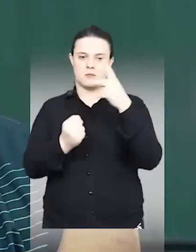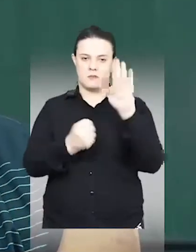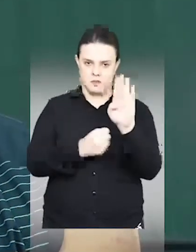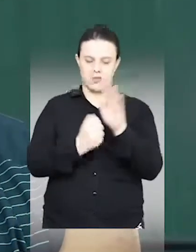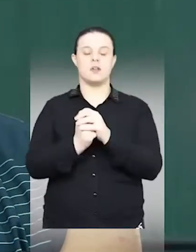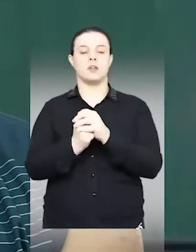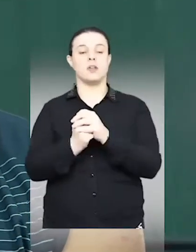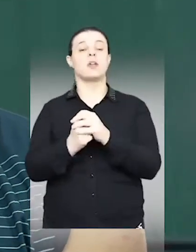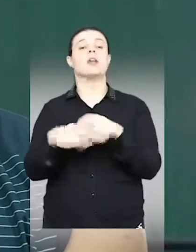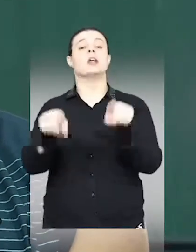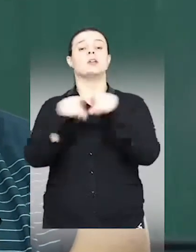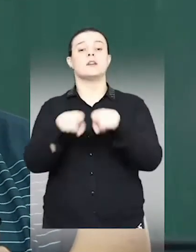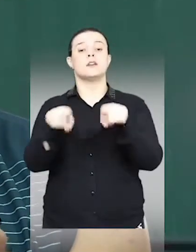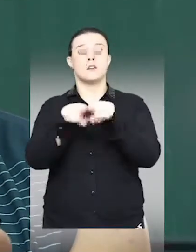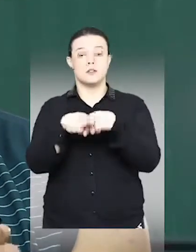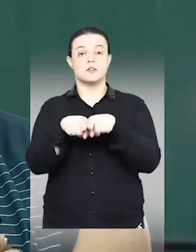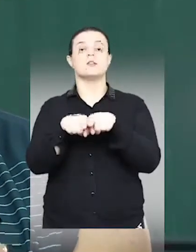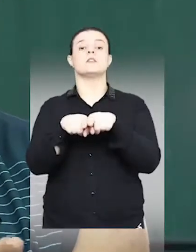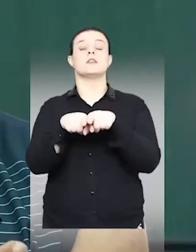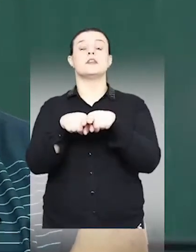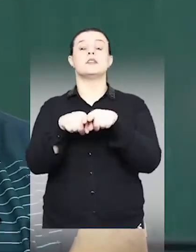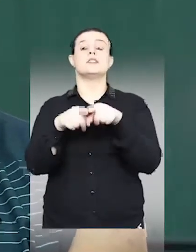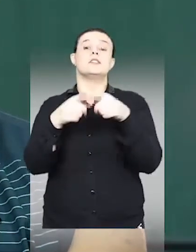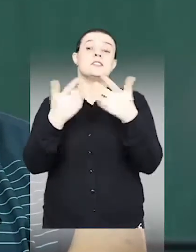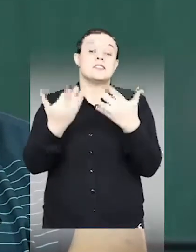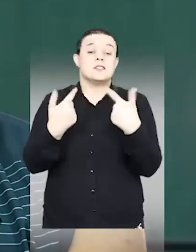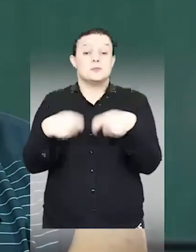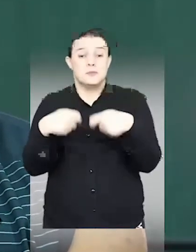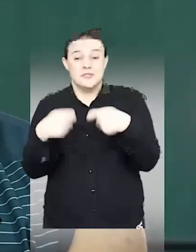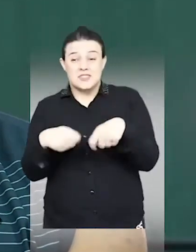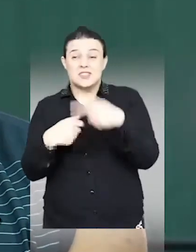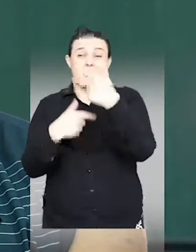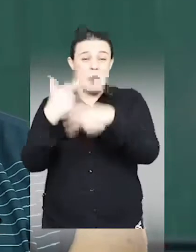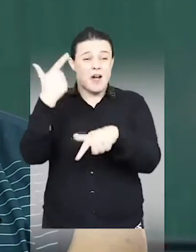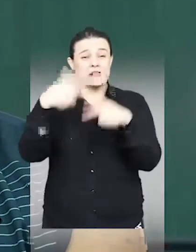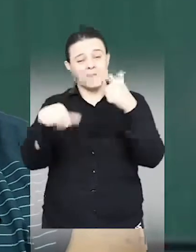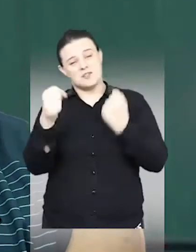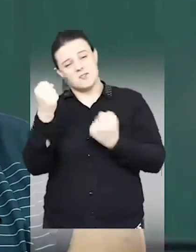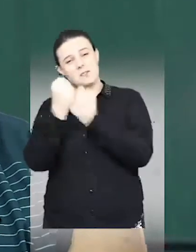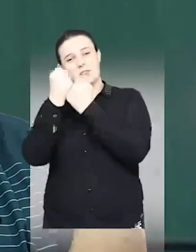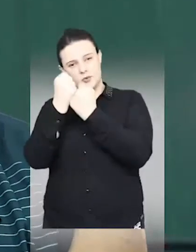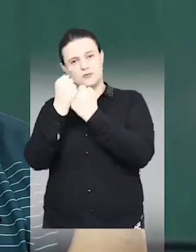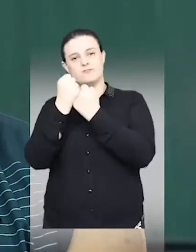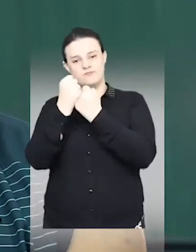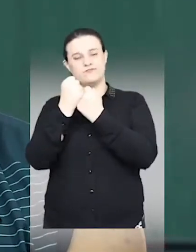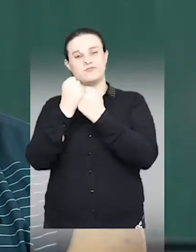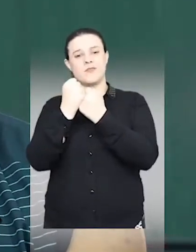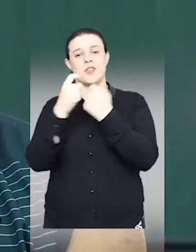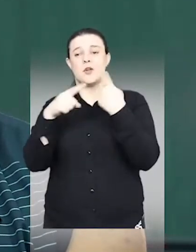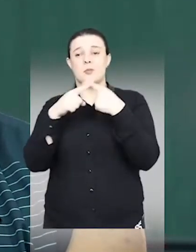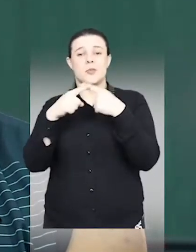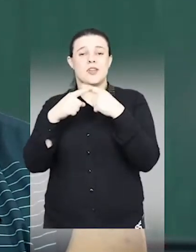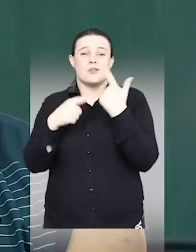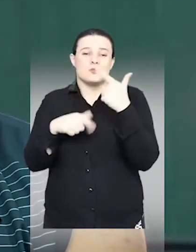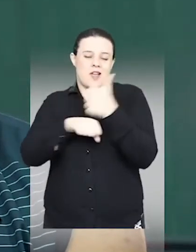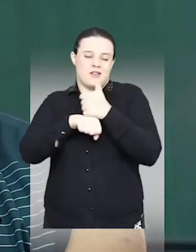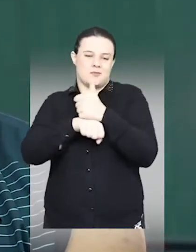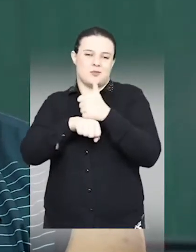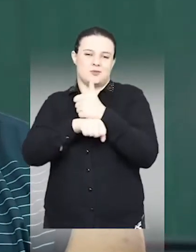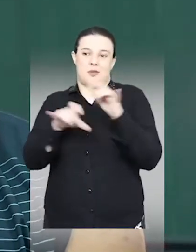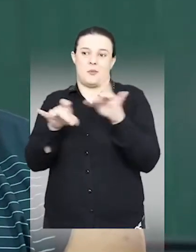CPB, então precisa de muito apoio ainda, porque é tudo muito